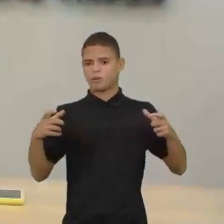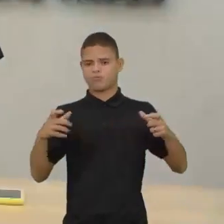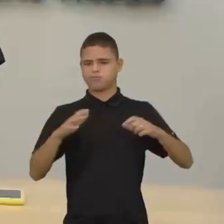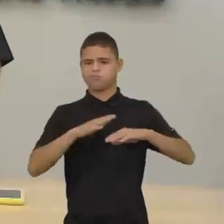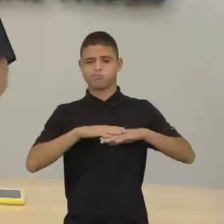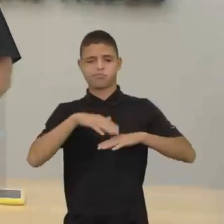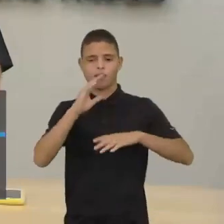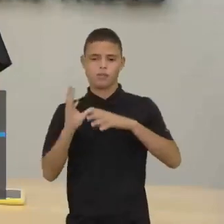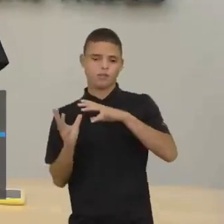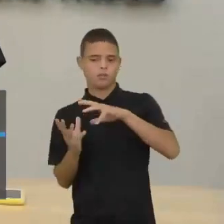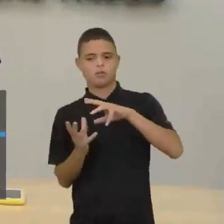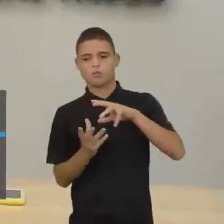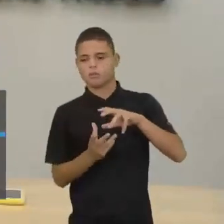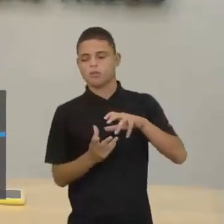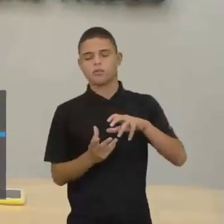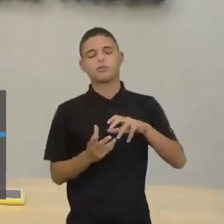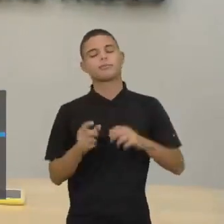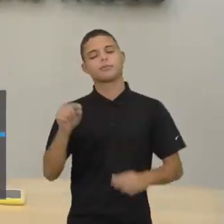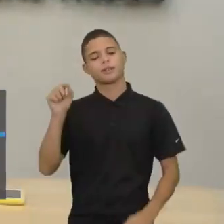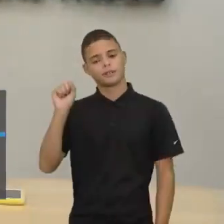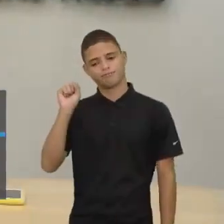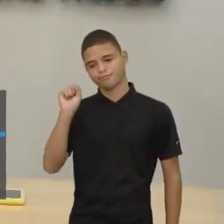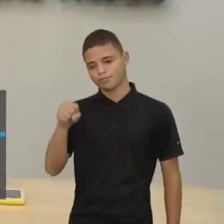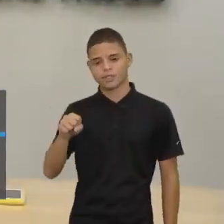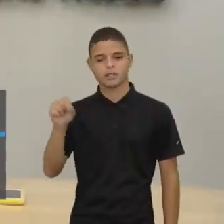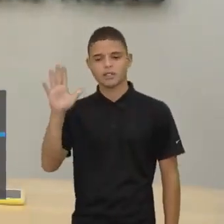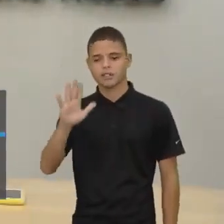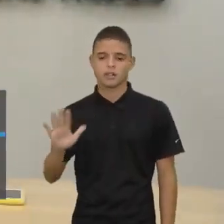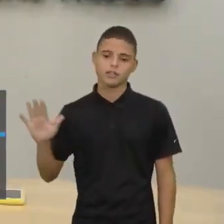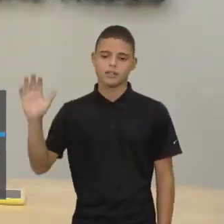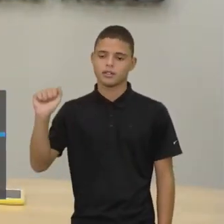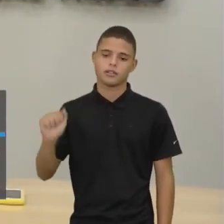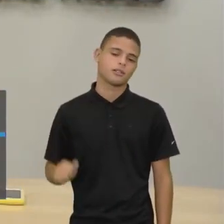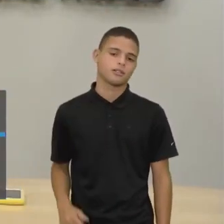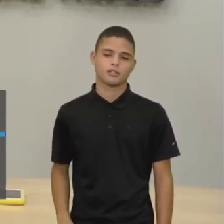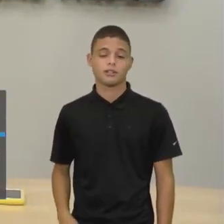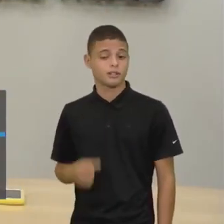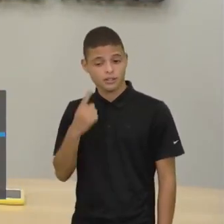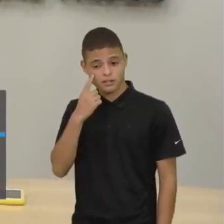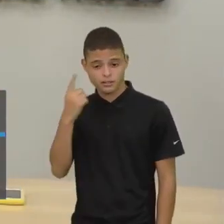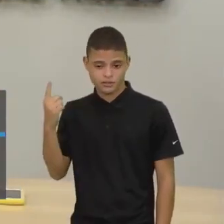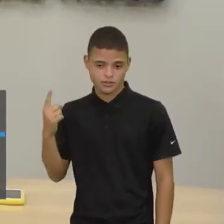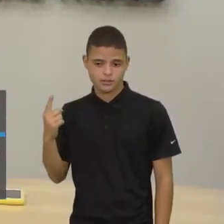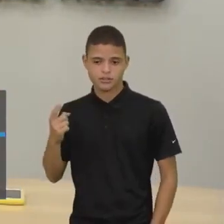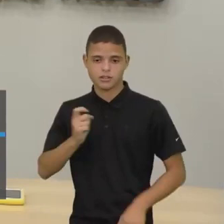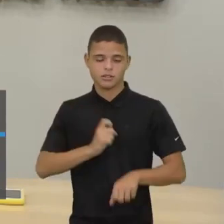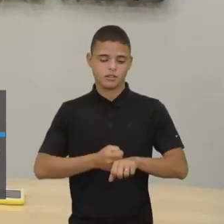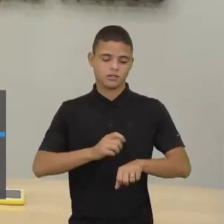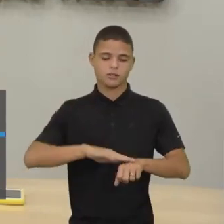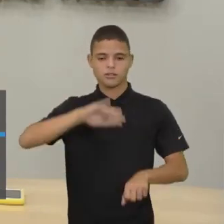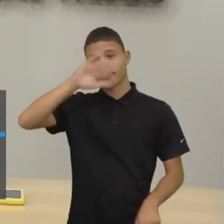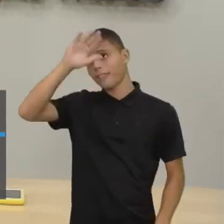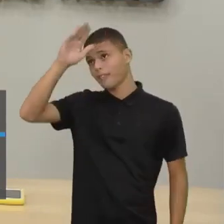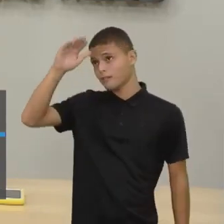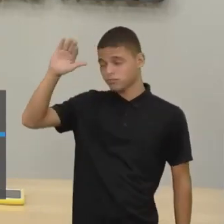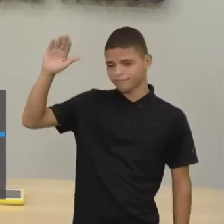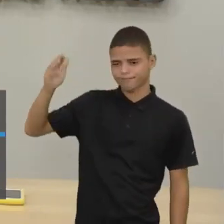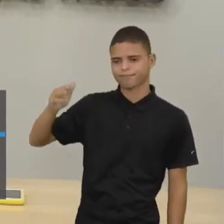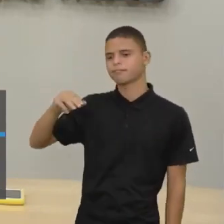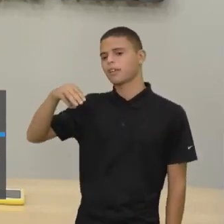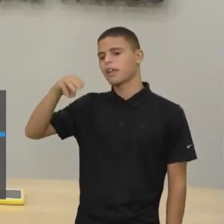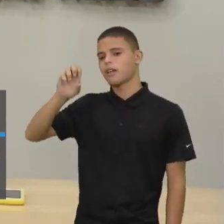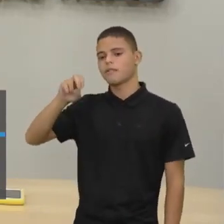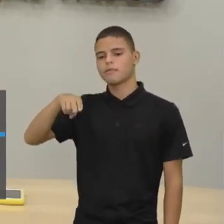elevada das superfícies, né? E aí eu dou o exemplo aí do Monte Everest, que a gente vai ver mais para frente, né? E eu vou falar